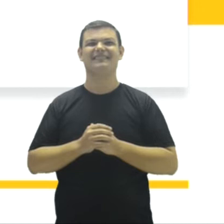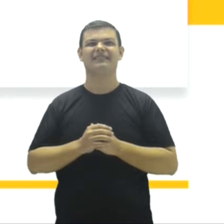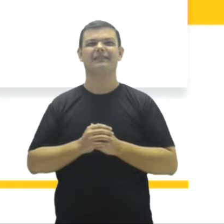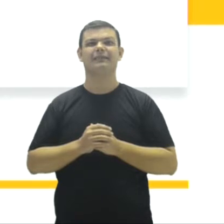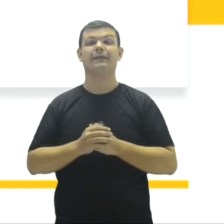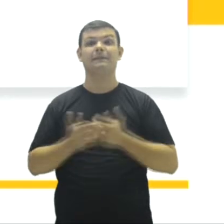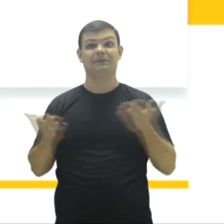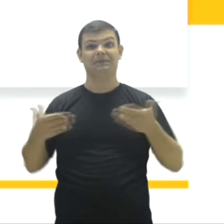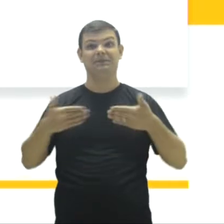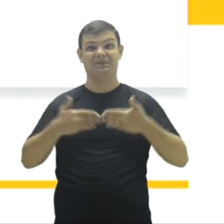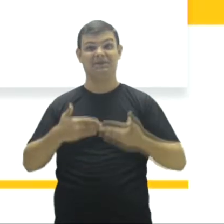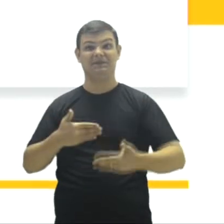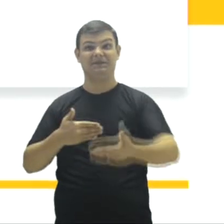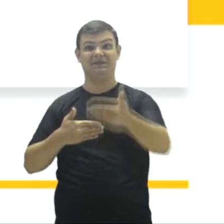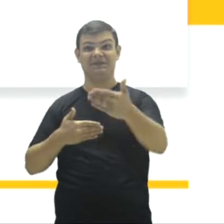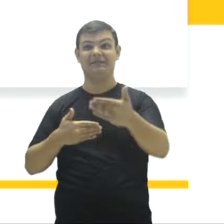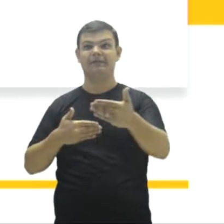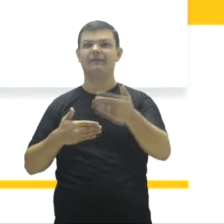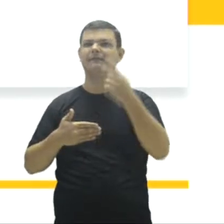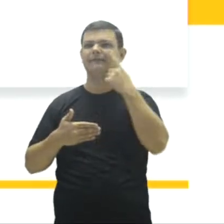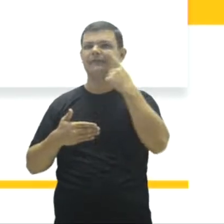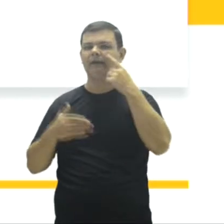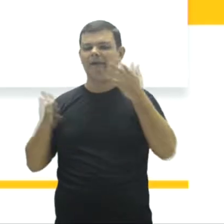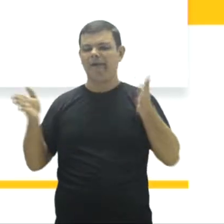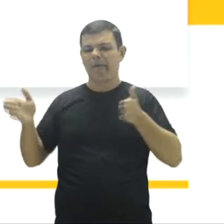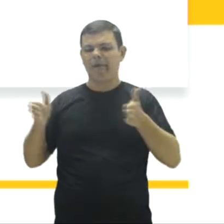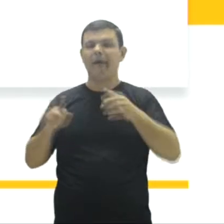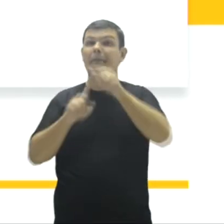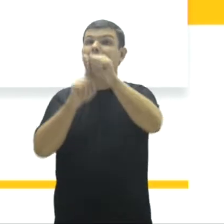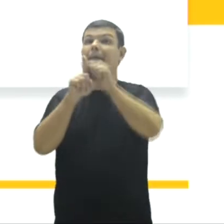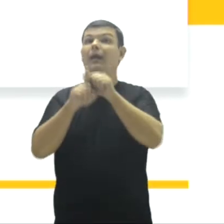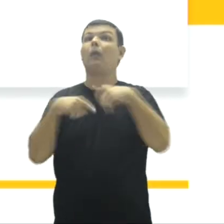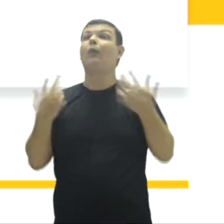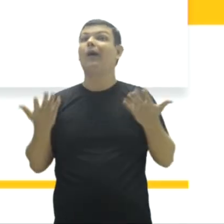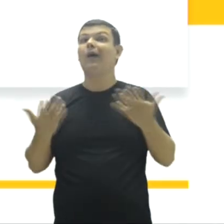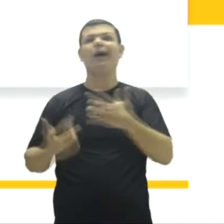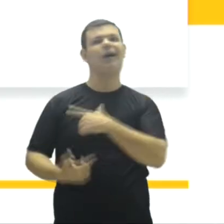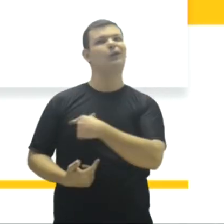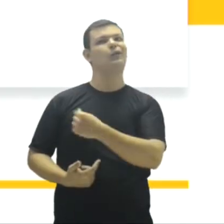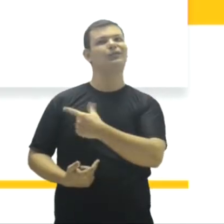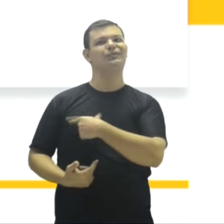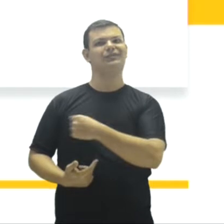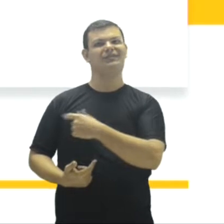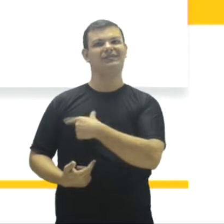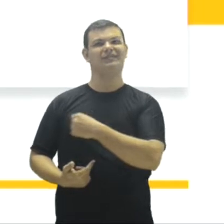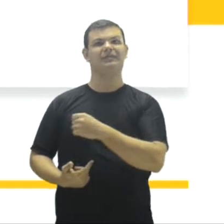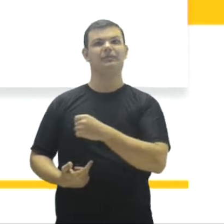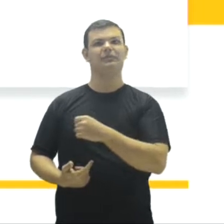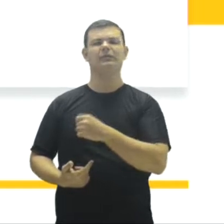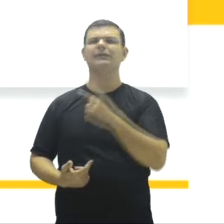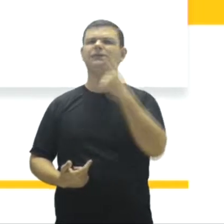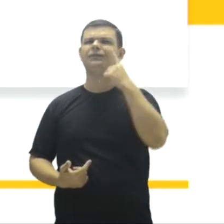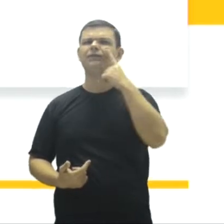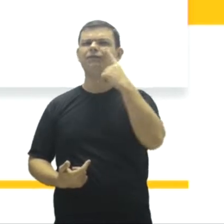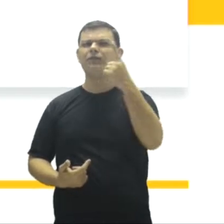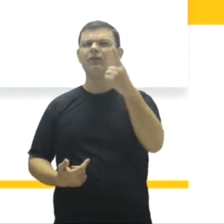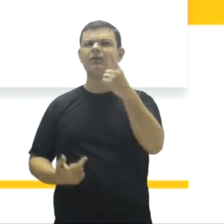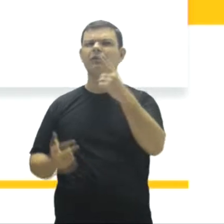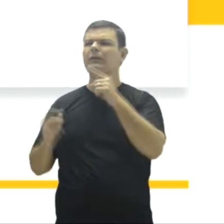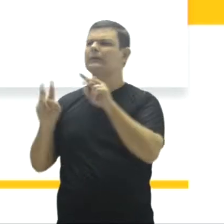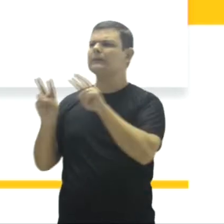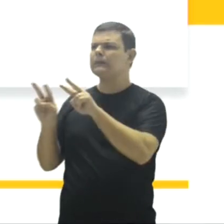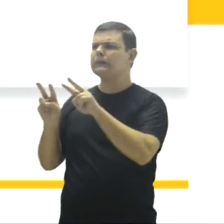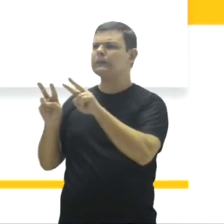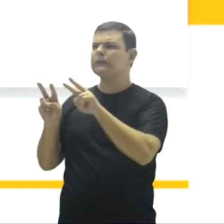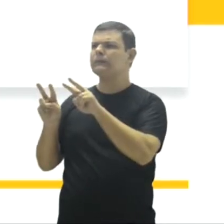Nós vamos agora explorar o mês que nós estamos, o mês de agosto. Olhem para aí, para a tela,